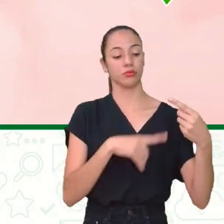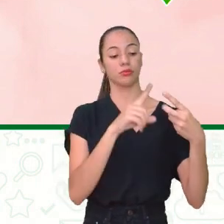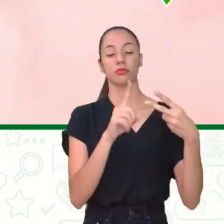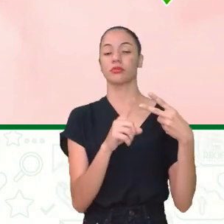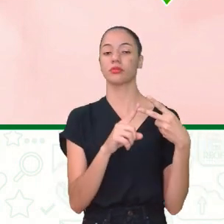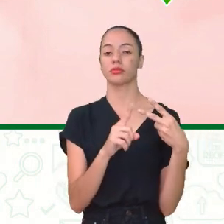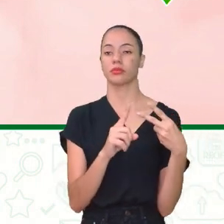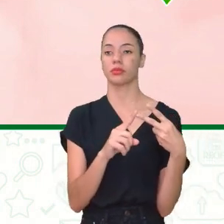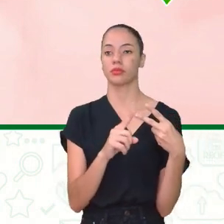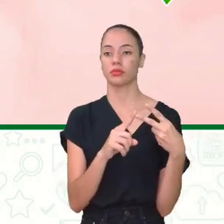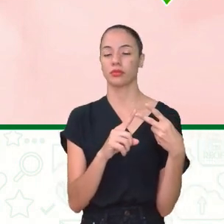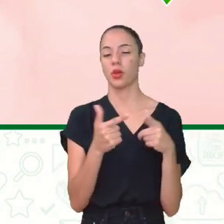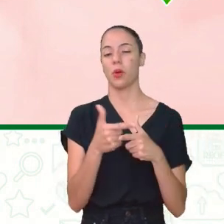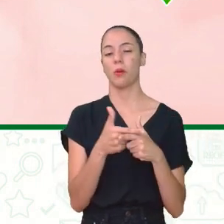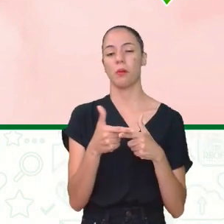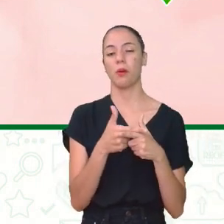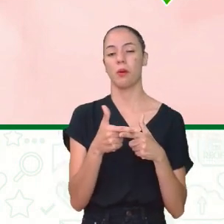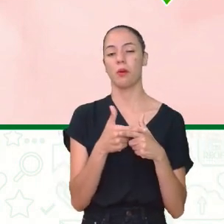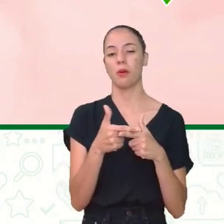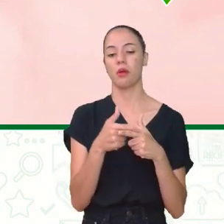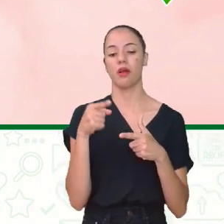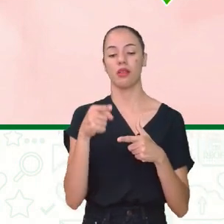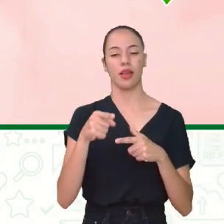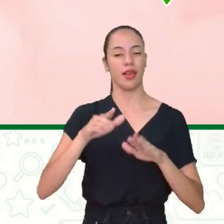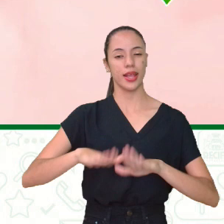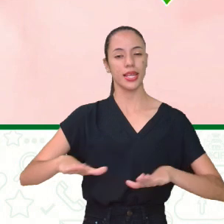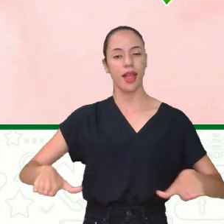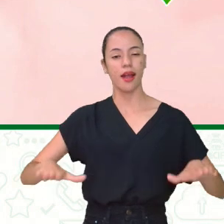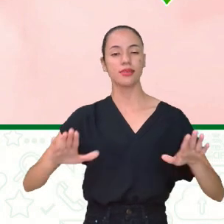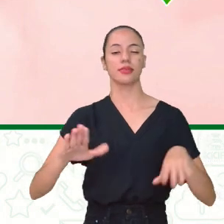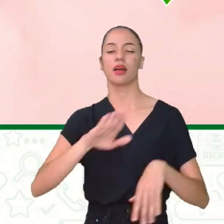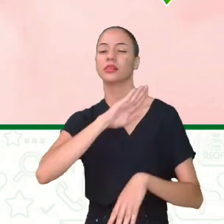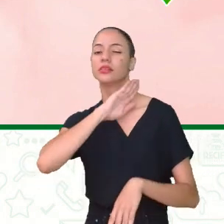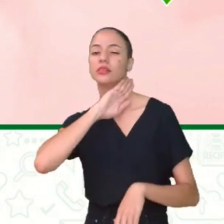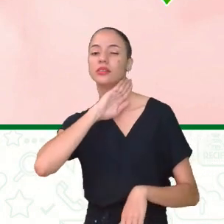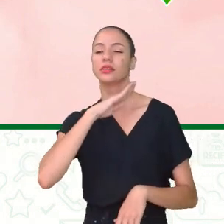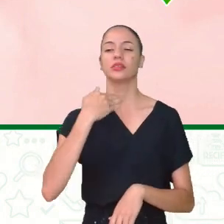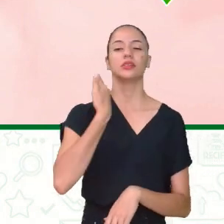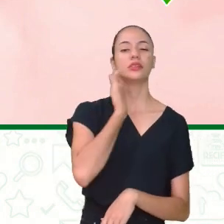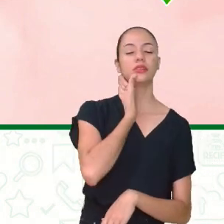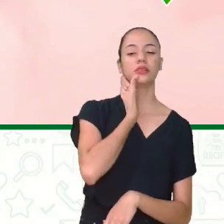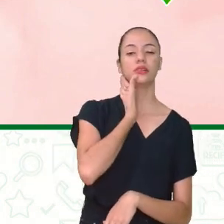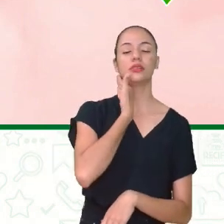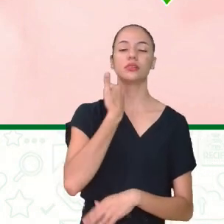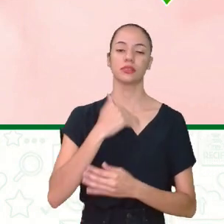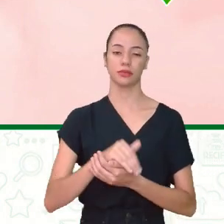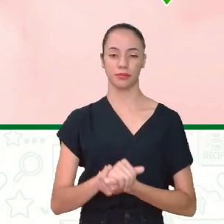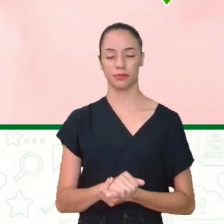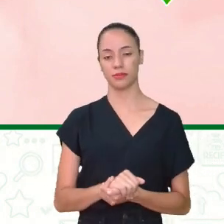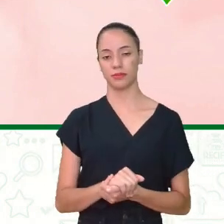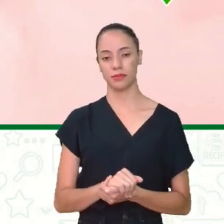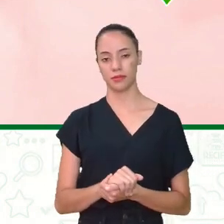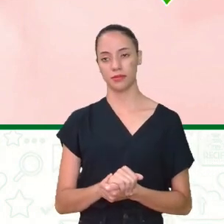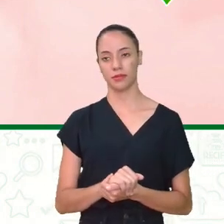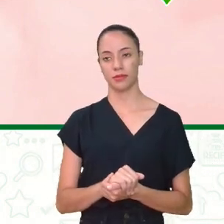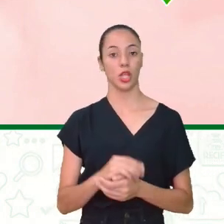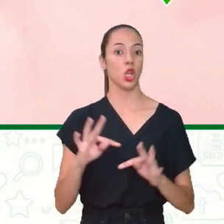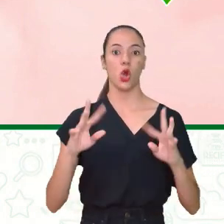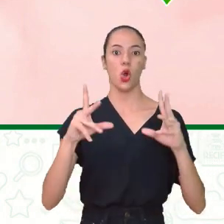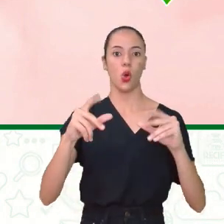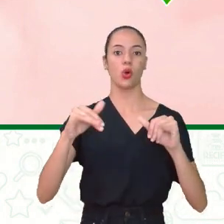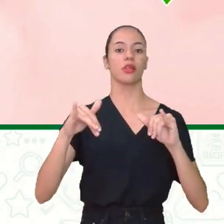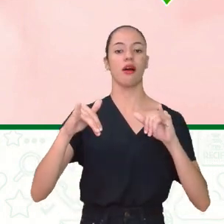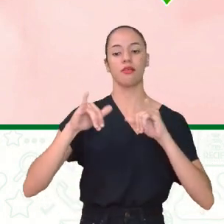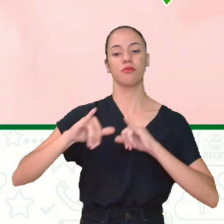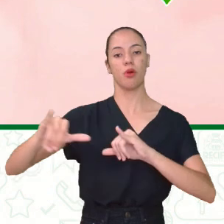vimos aquele problema lá com a criança que estava com febre, né, onde nós colocamos todos esses dados na